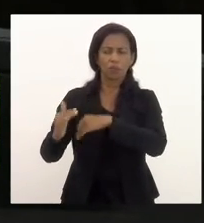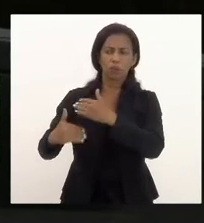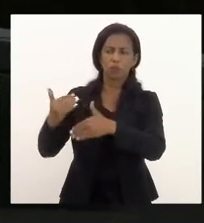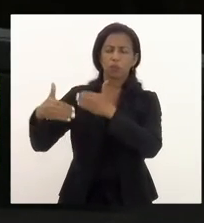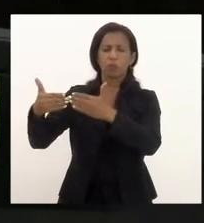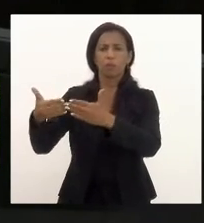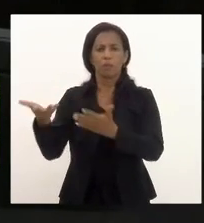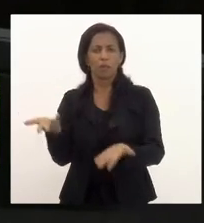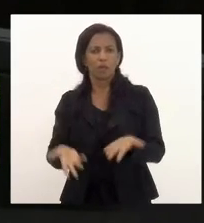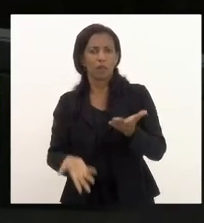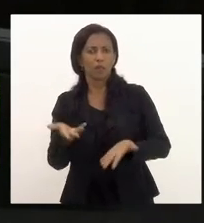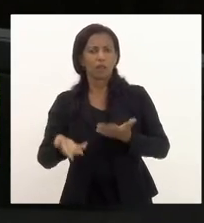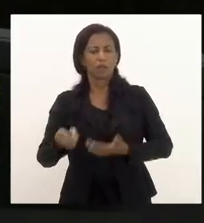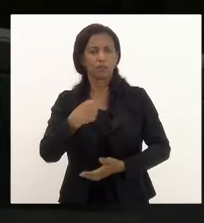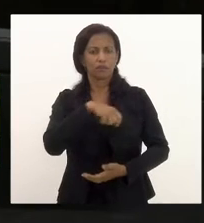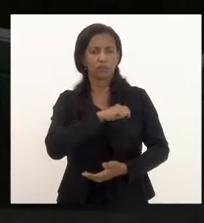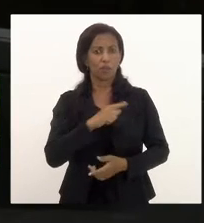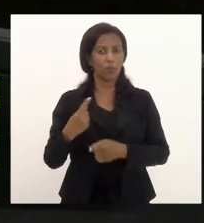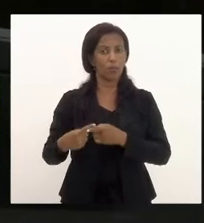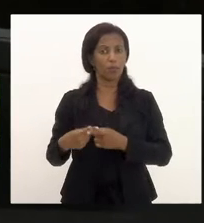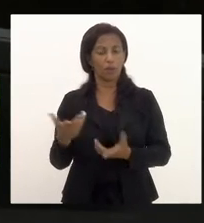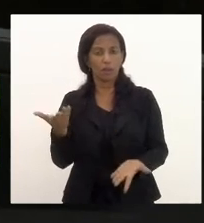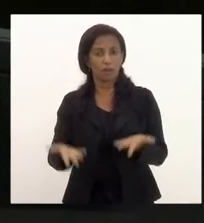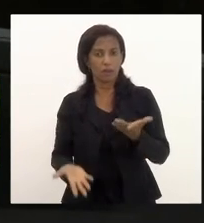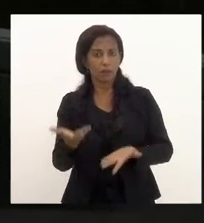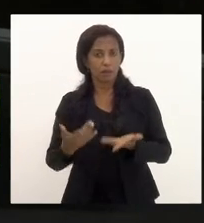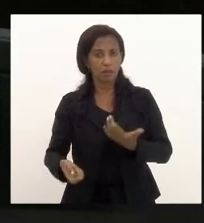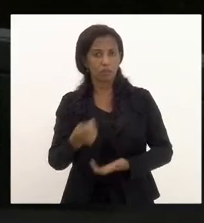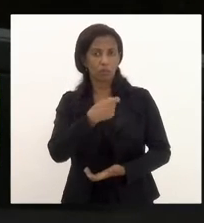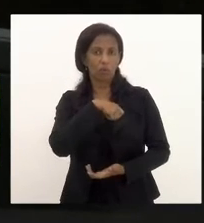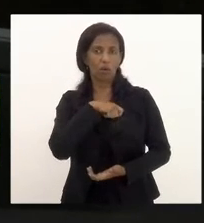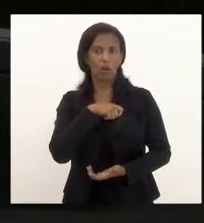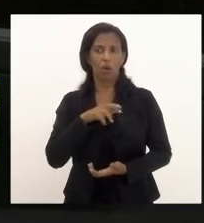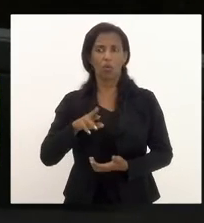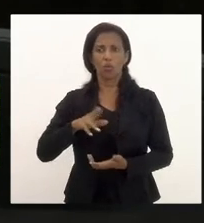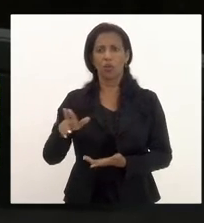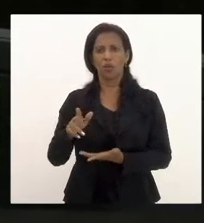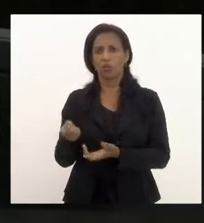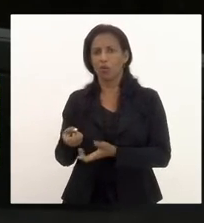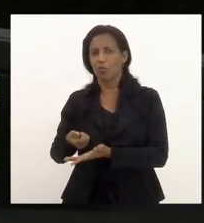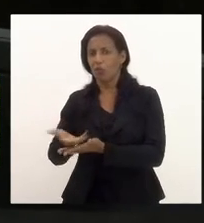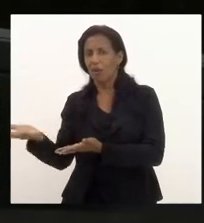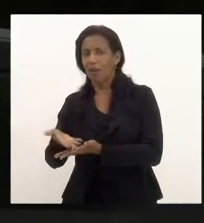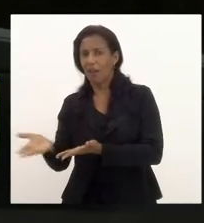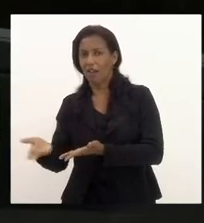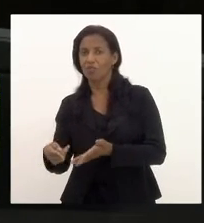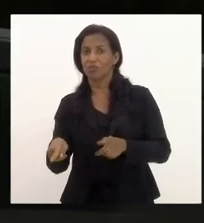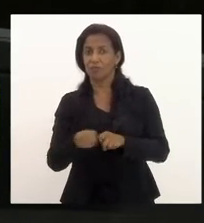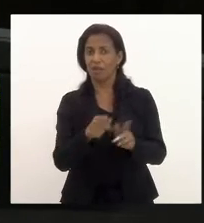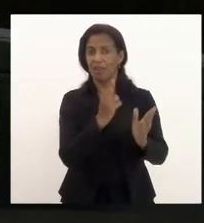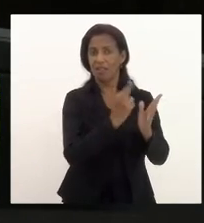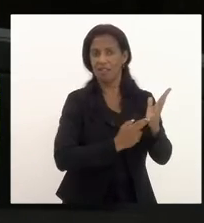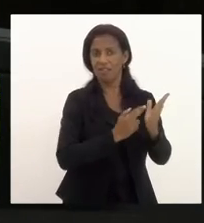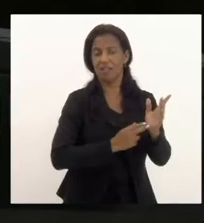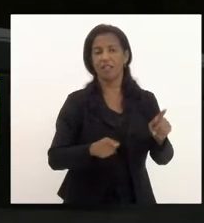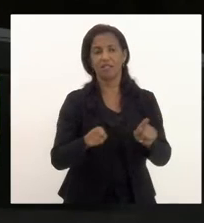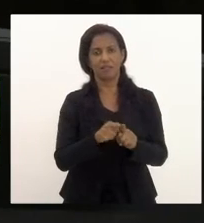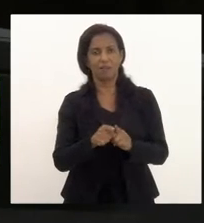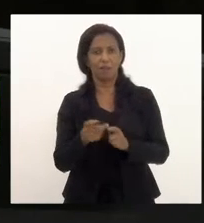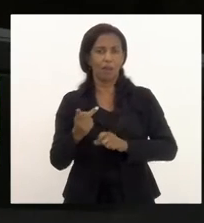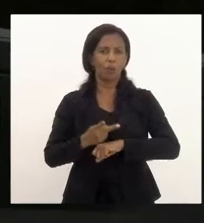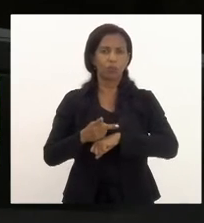desenvolvimento para o equilíbrio fiscal por quê equilíbrio fiscal não se dá só do lado da despesa mas se da do lado da receita também é o que a gente